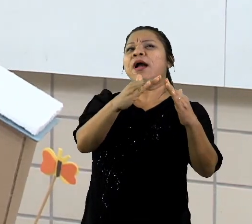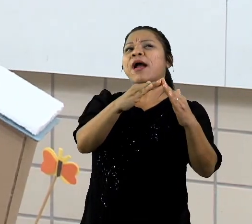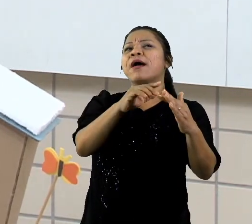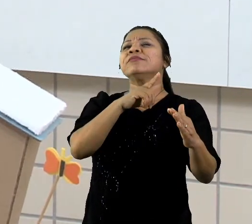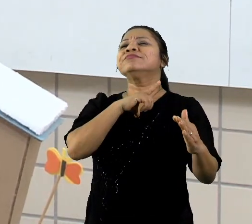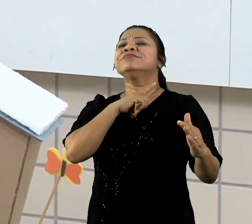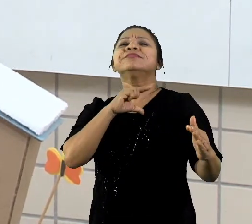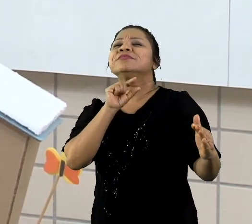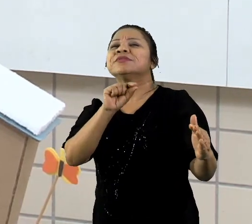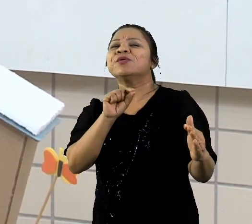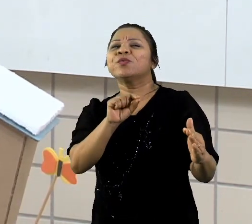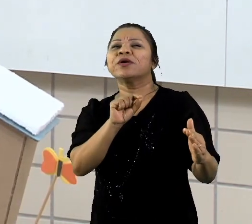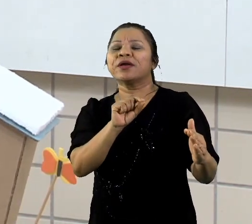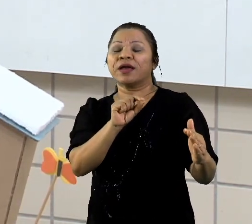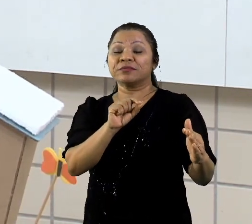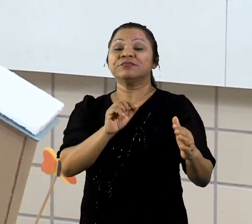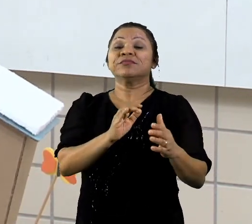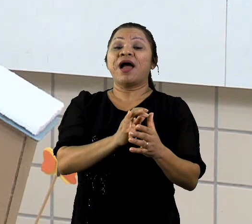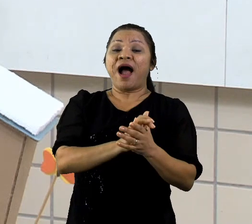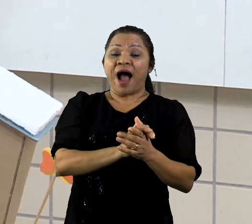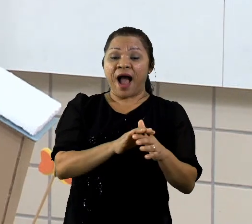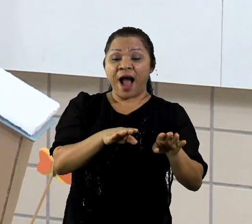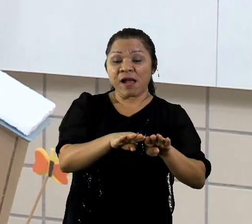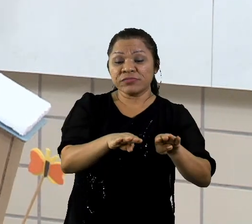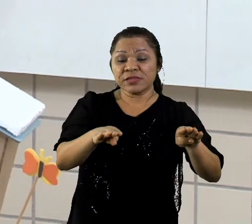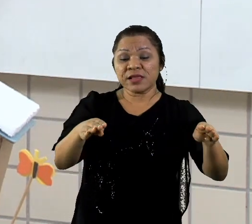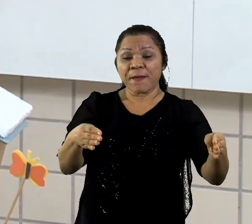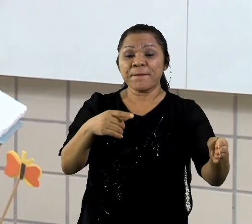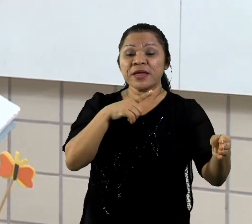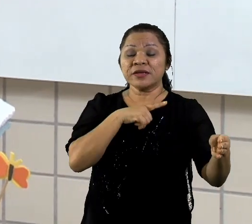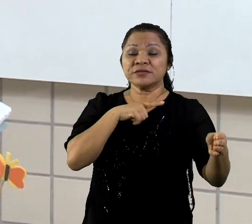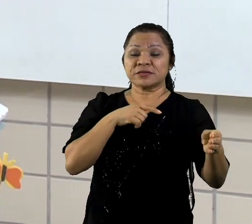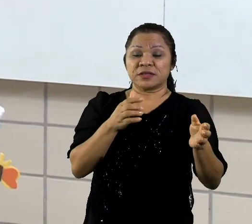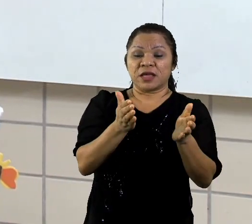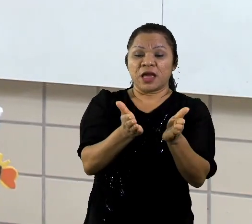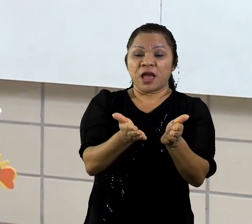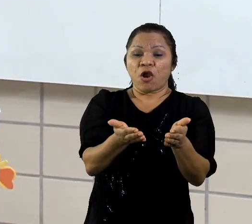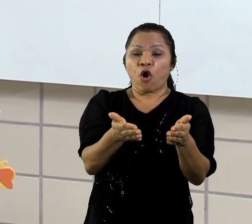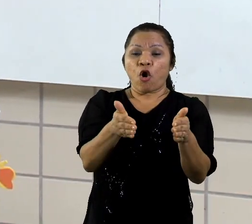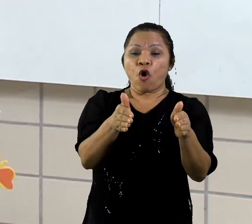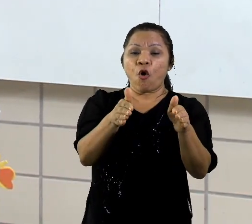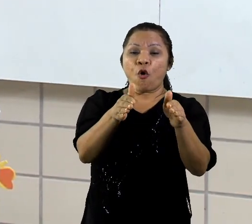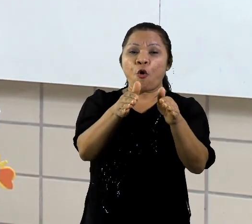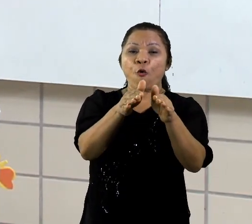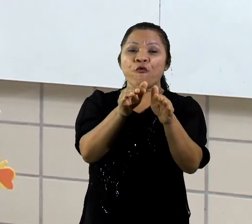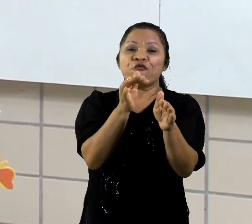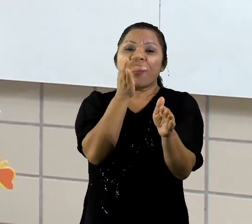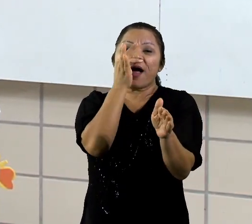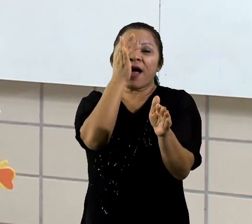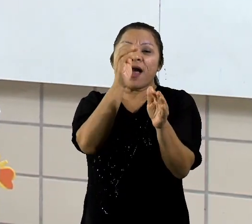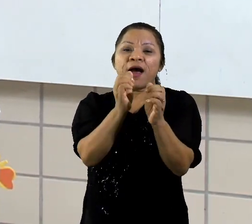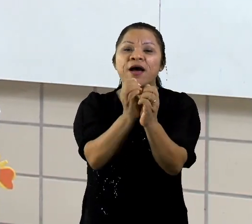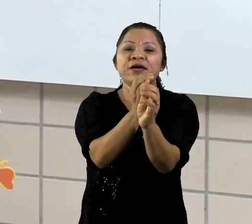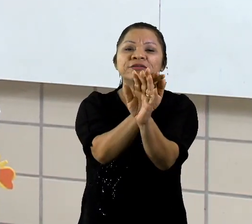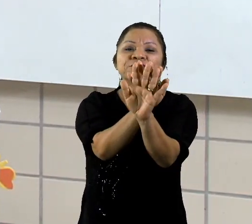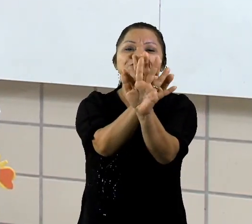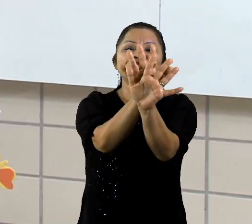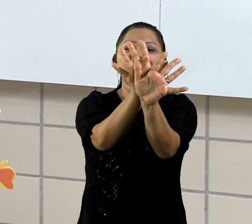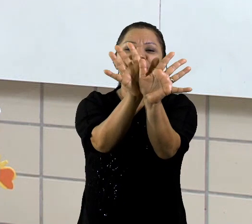Muito bem, um vaso de flores, bem no centro da mesa, fica em cima da